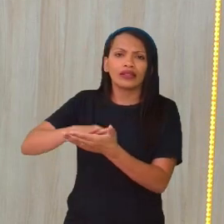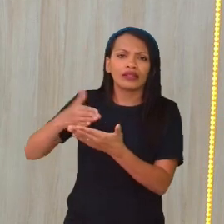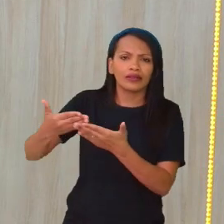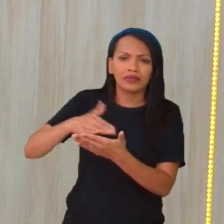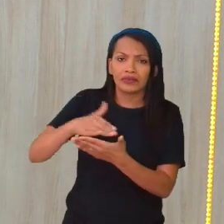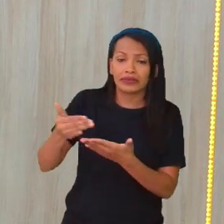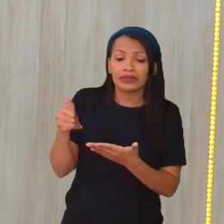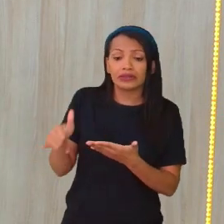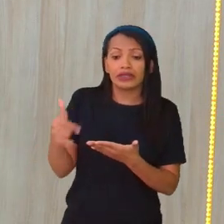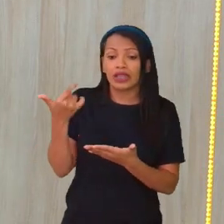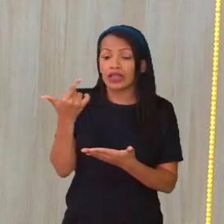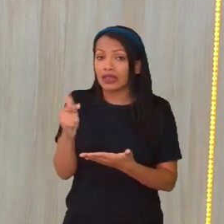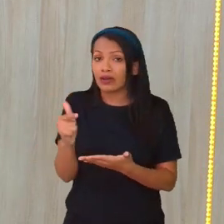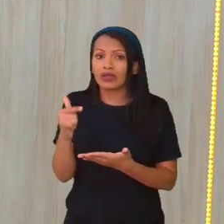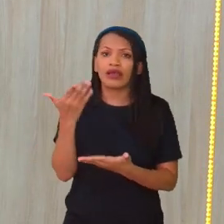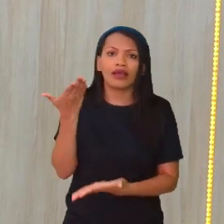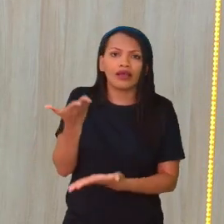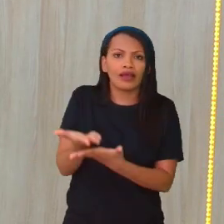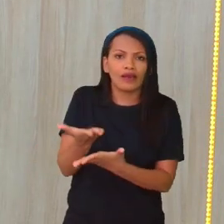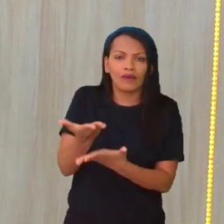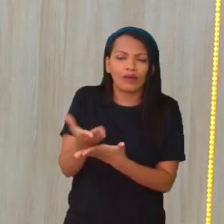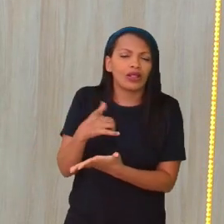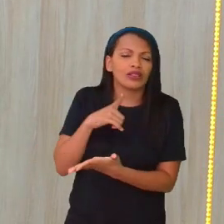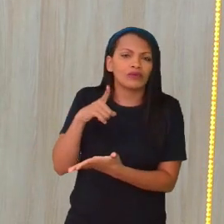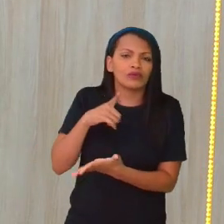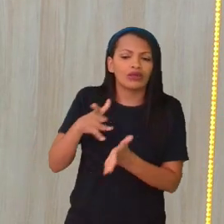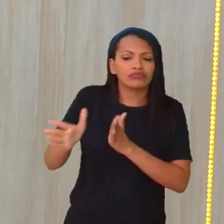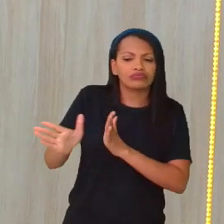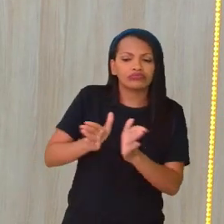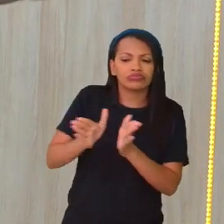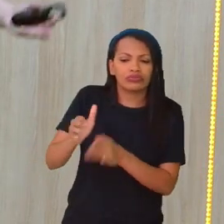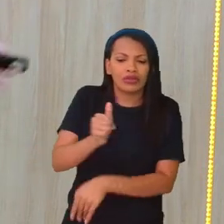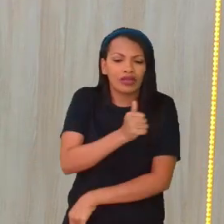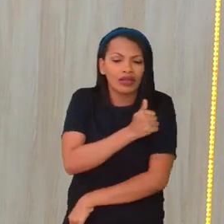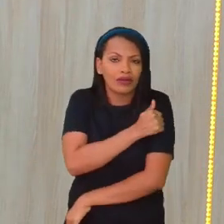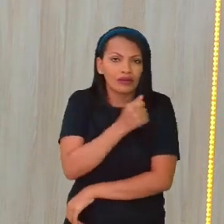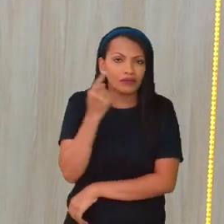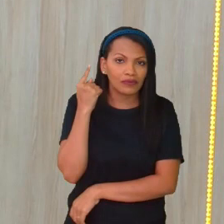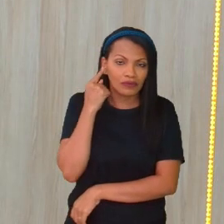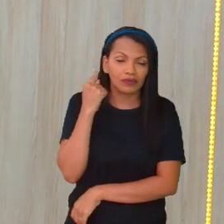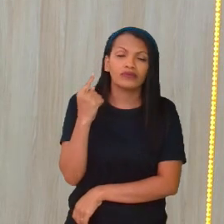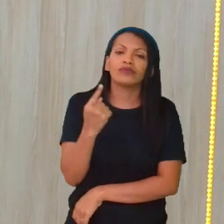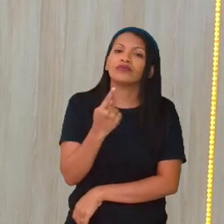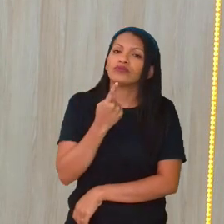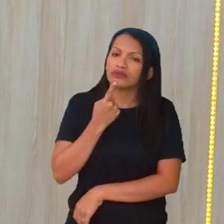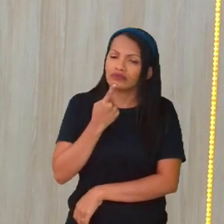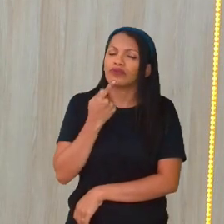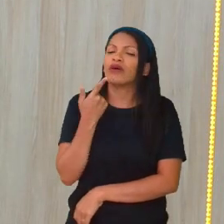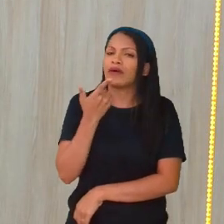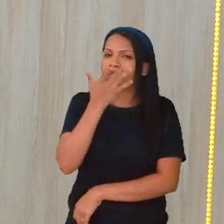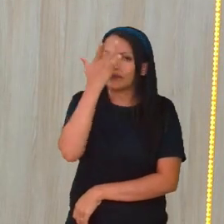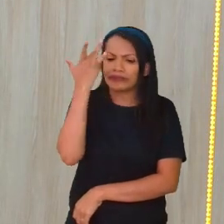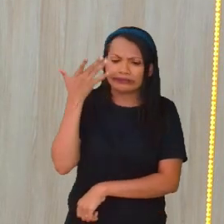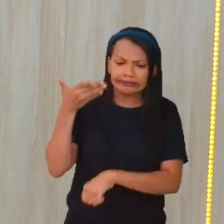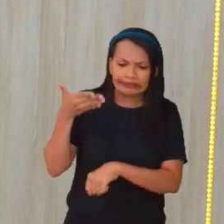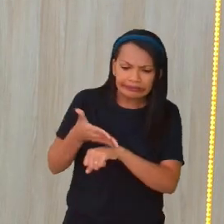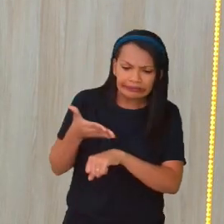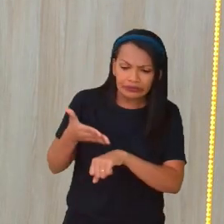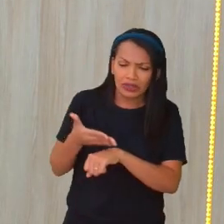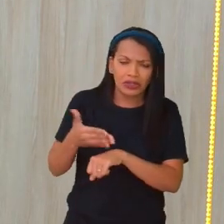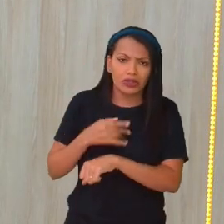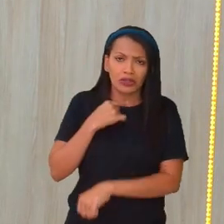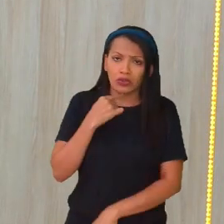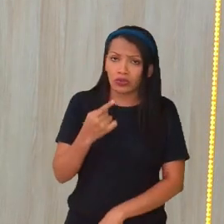eles a nossa aula não teria tanta abrangência, né? O acesso a isso, porque eu não